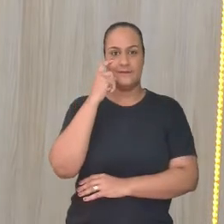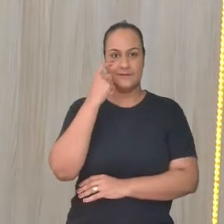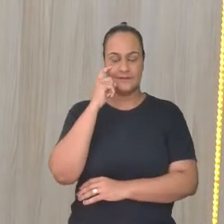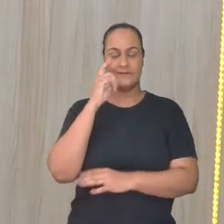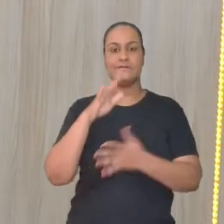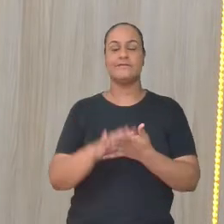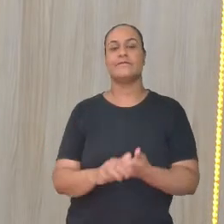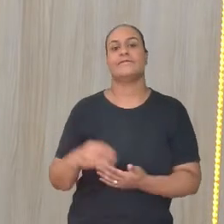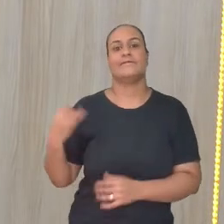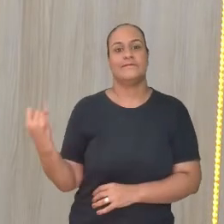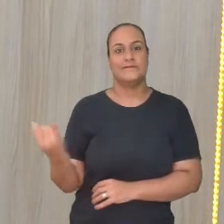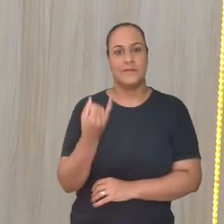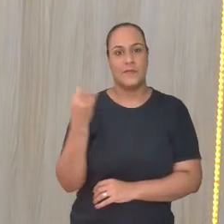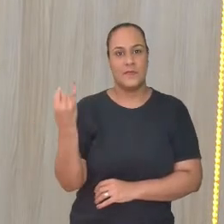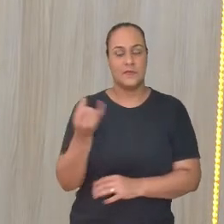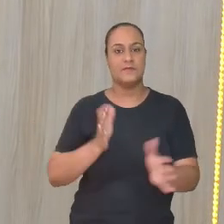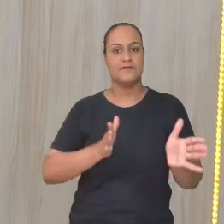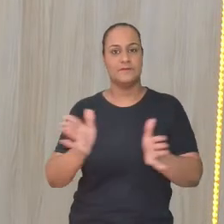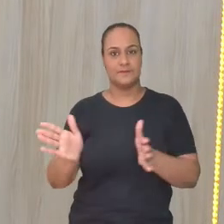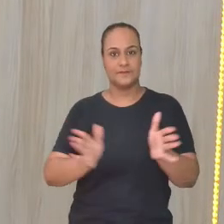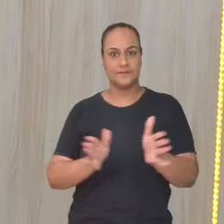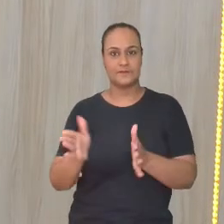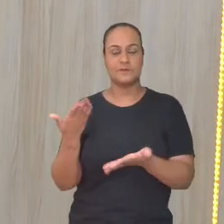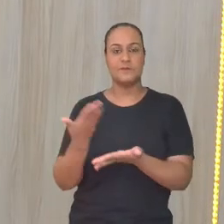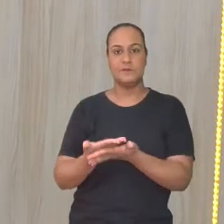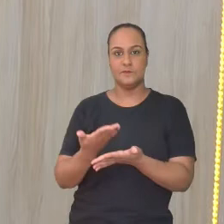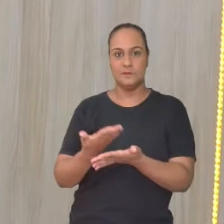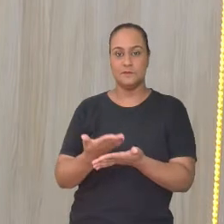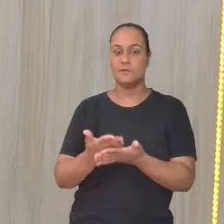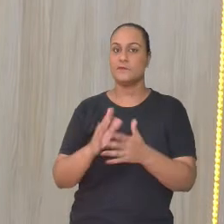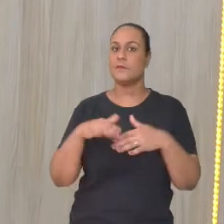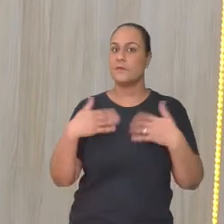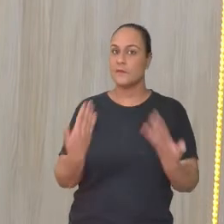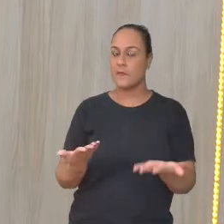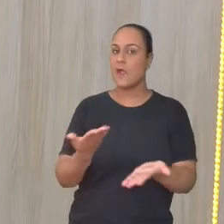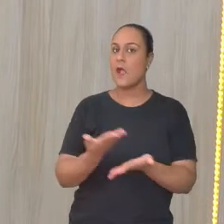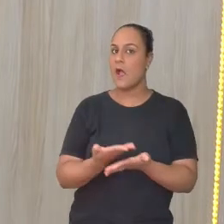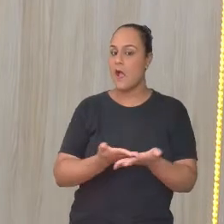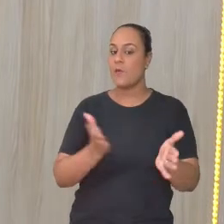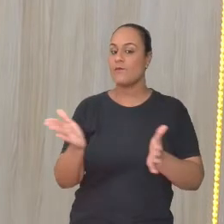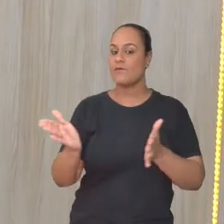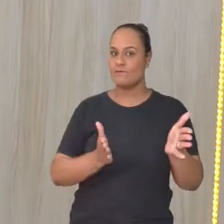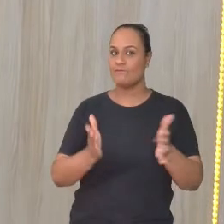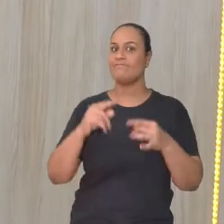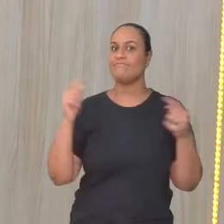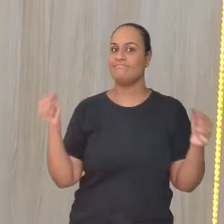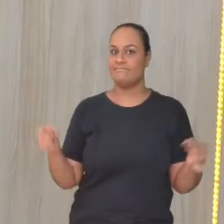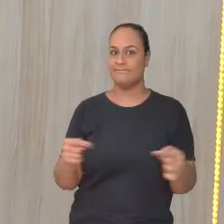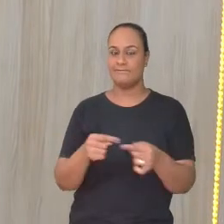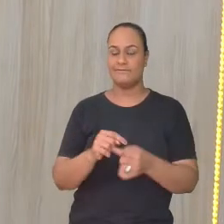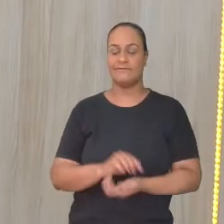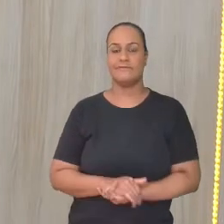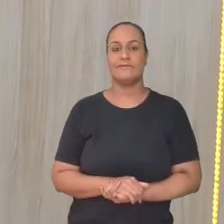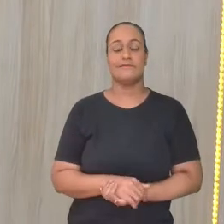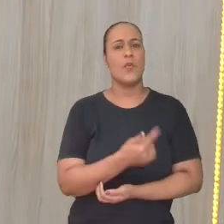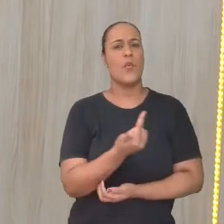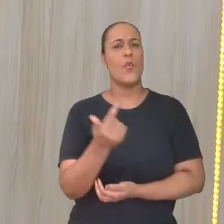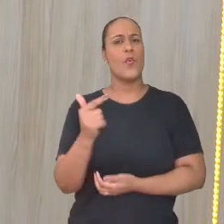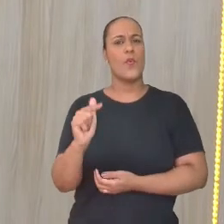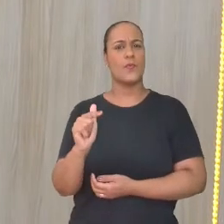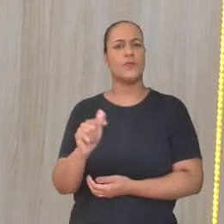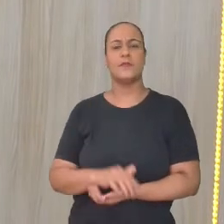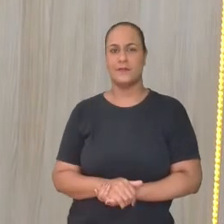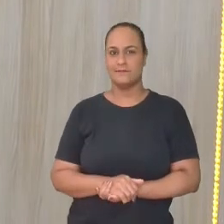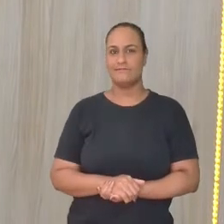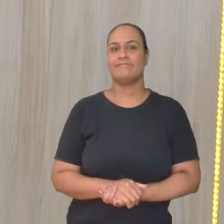Né? Muito importante a acessibilidade, né? Então, essa aula é acessível. Outra galera aqui que eu quero